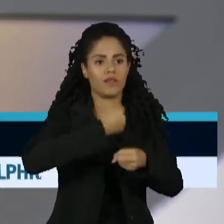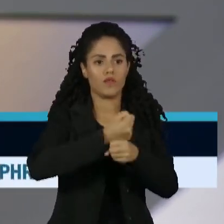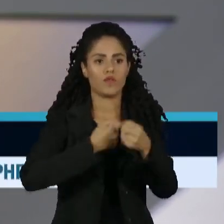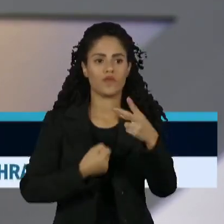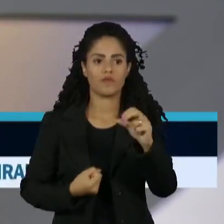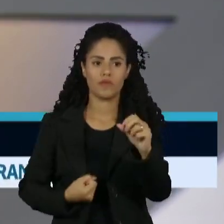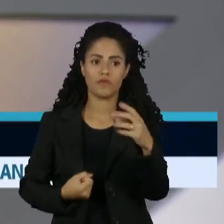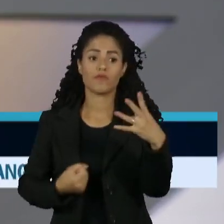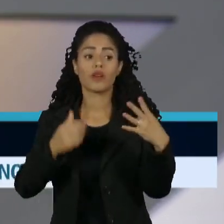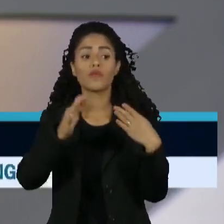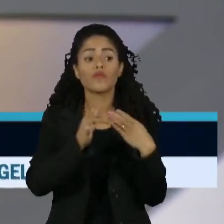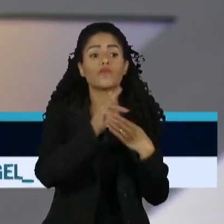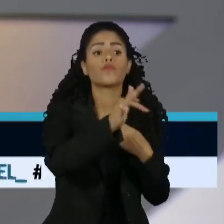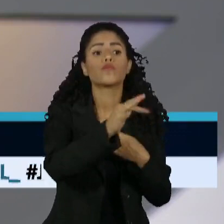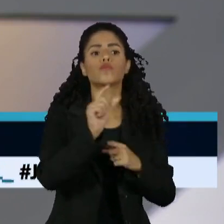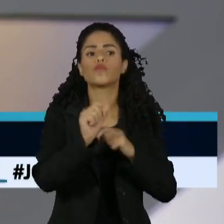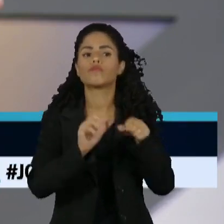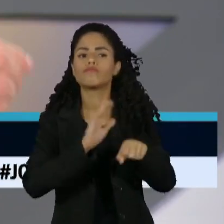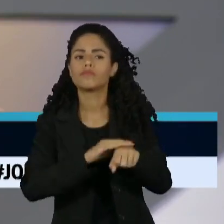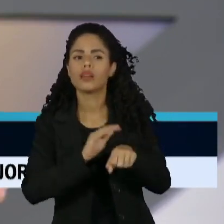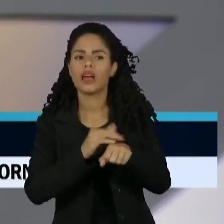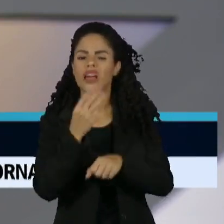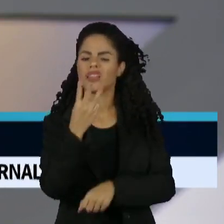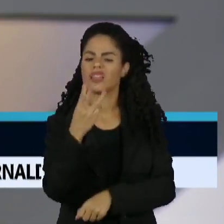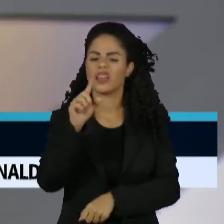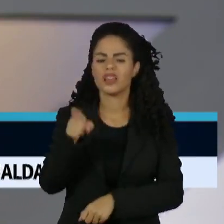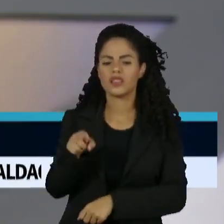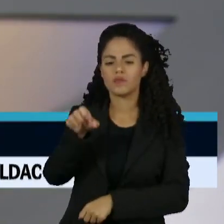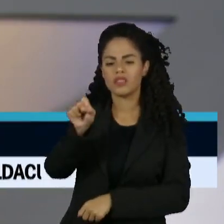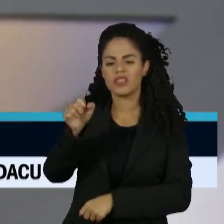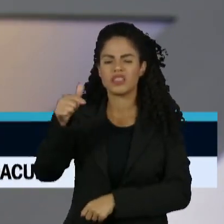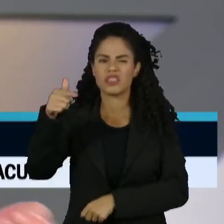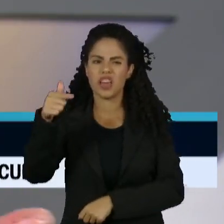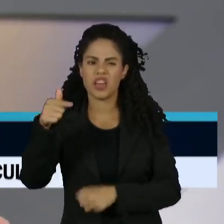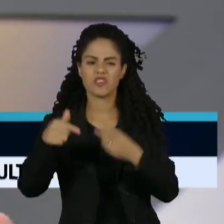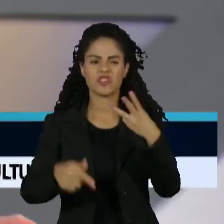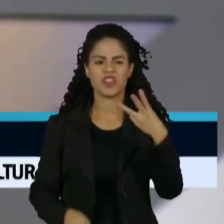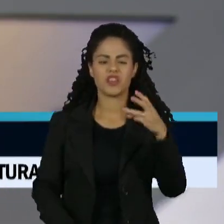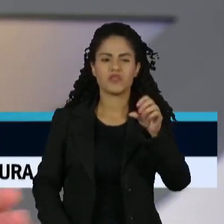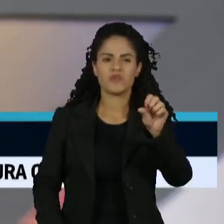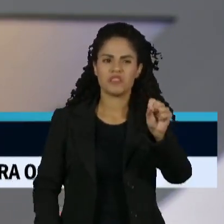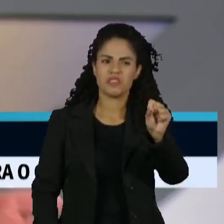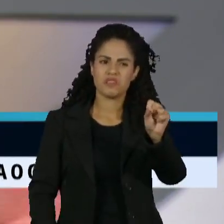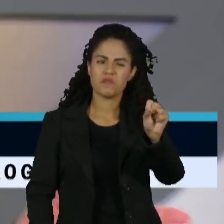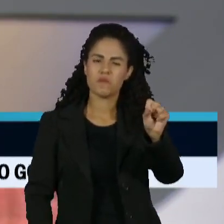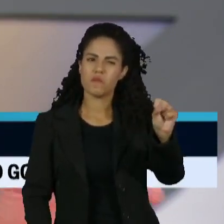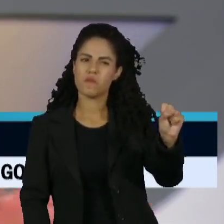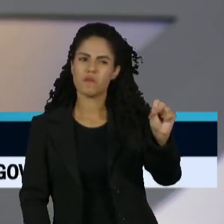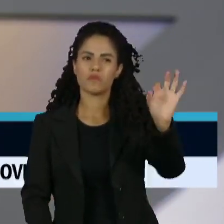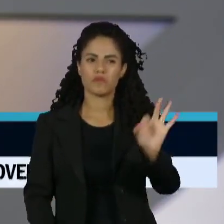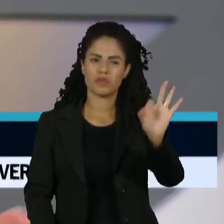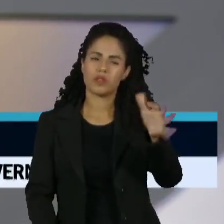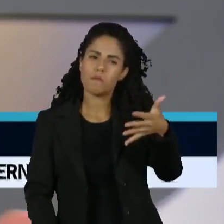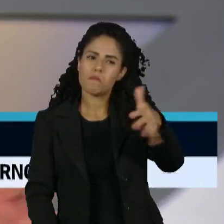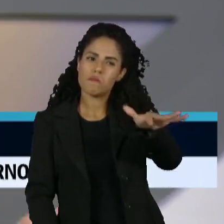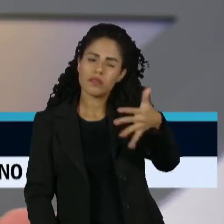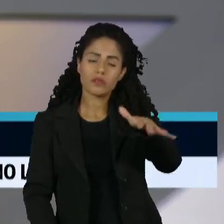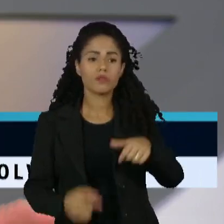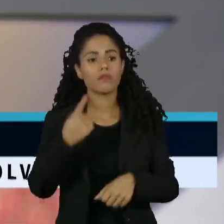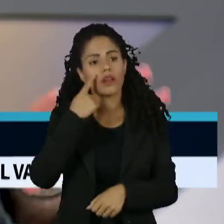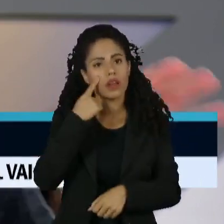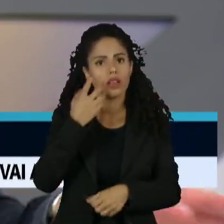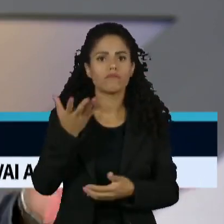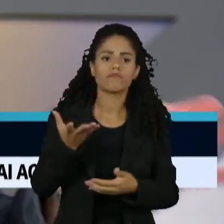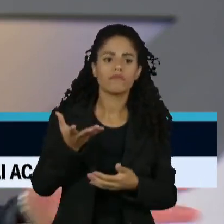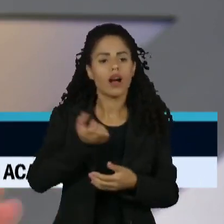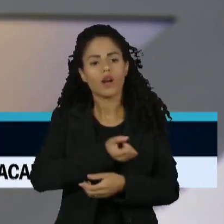e ali... Então, é 3,87, 3,88. Isso daí é muito mais assim, alguém colocou